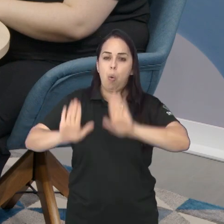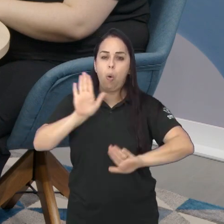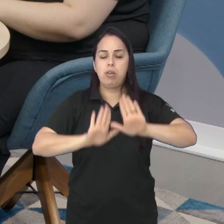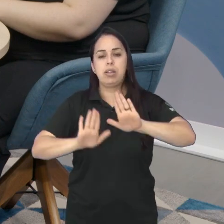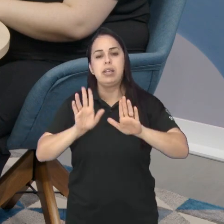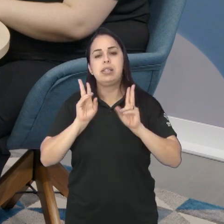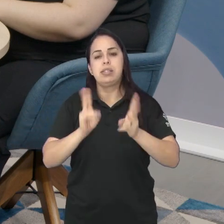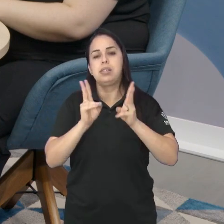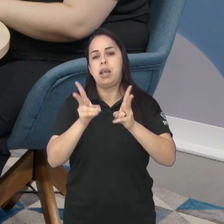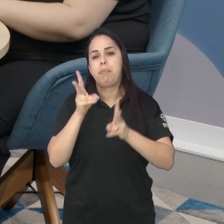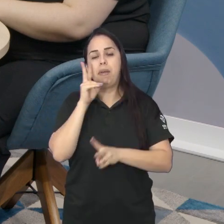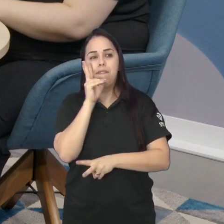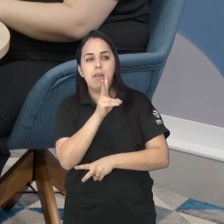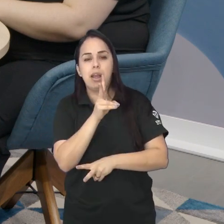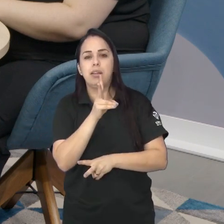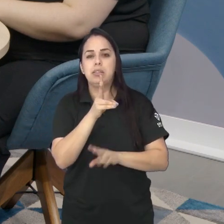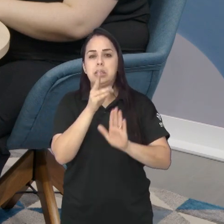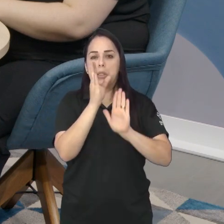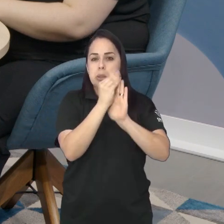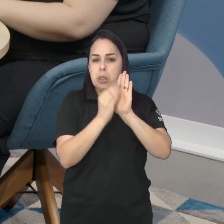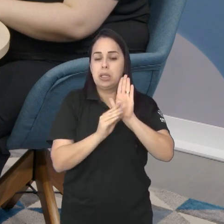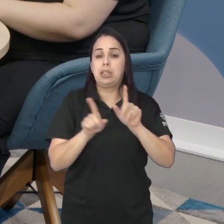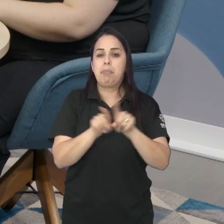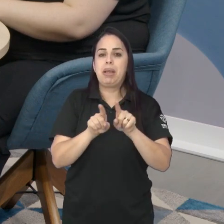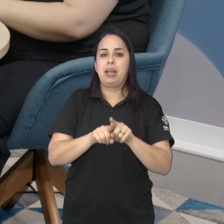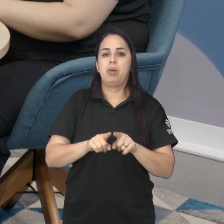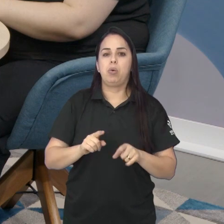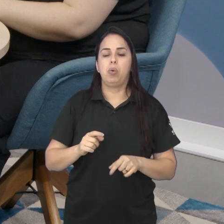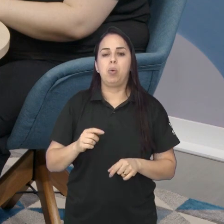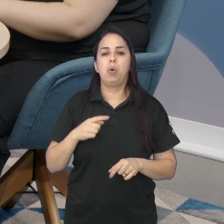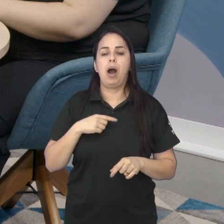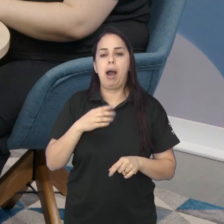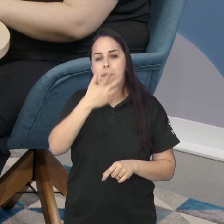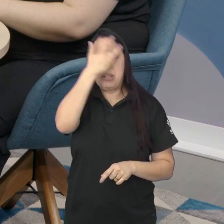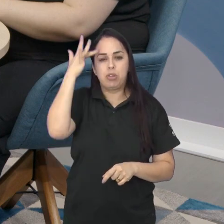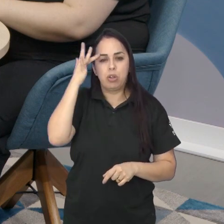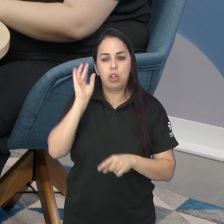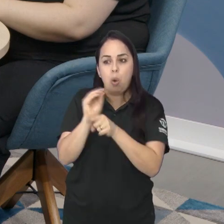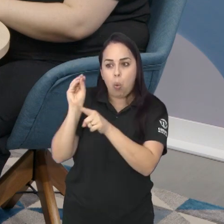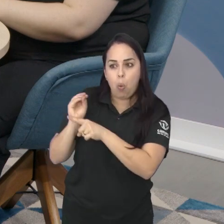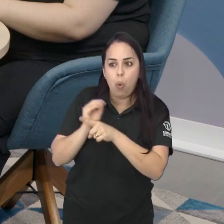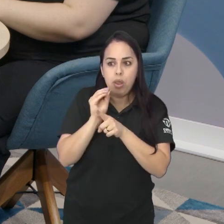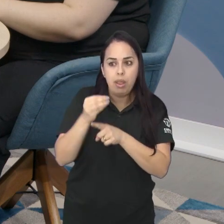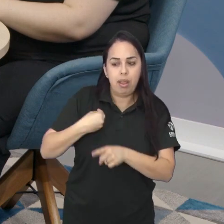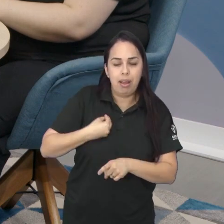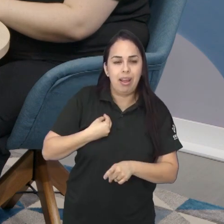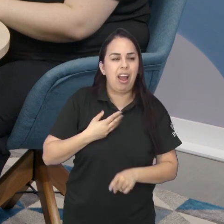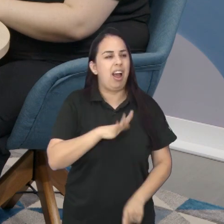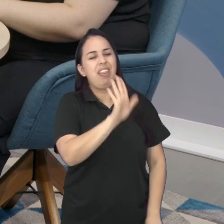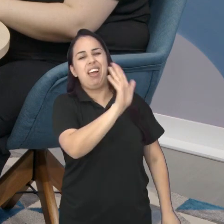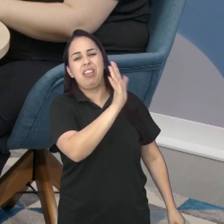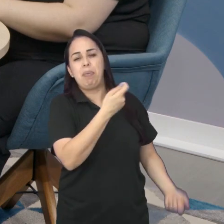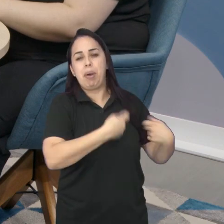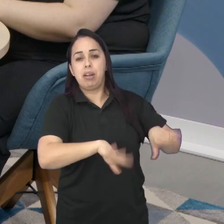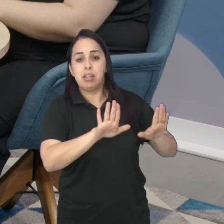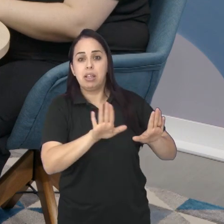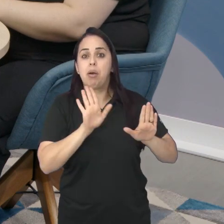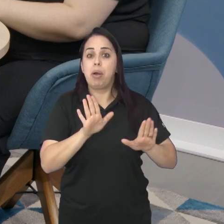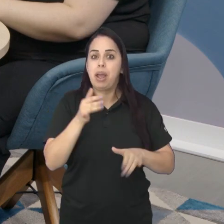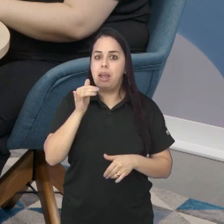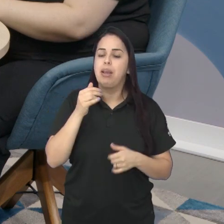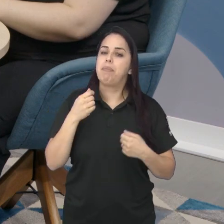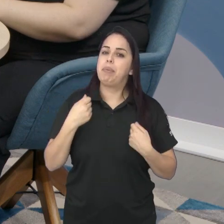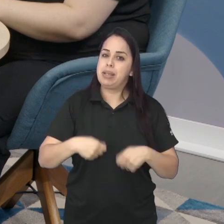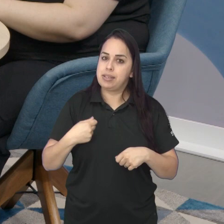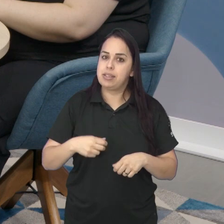Sempre ficar atento às recomendações, salva-vidas, né? Muitas vezes chamam, as pessoas não dão importância. É necessário para